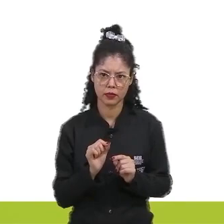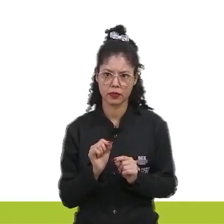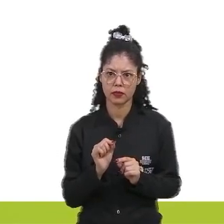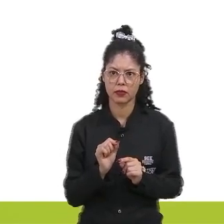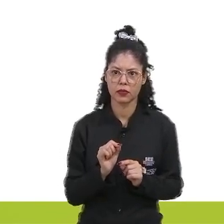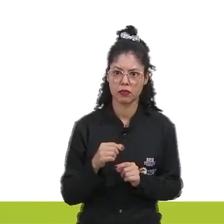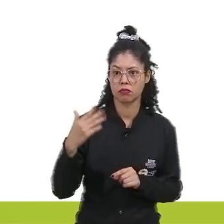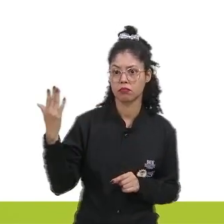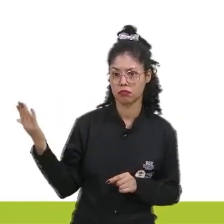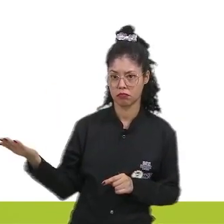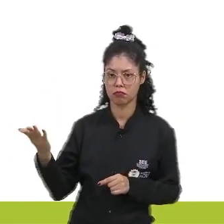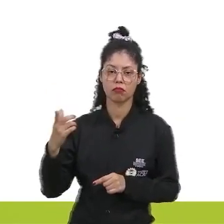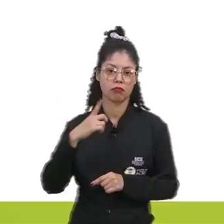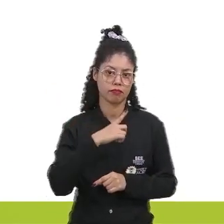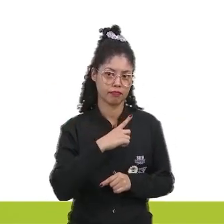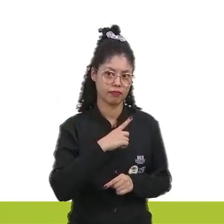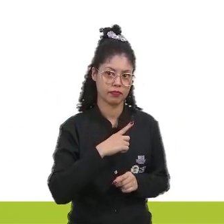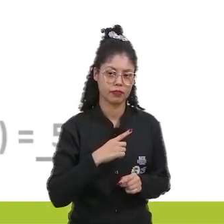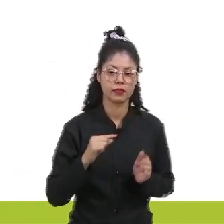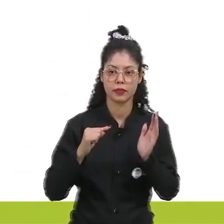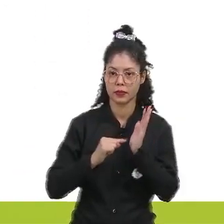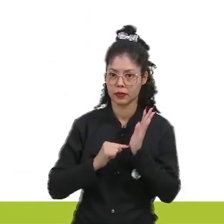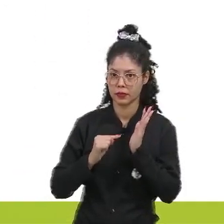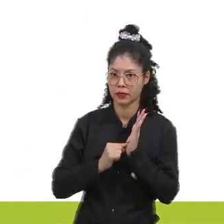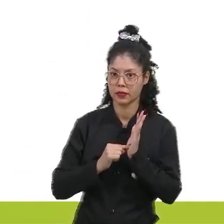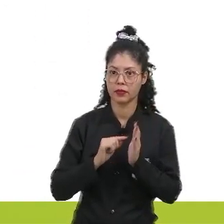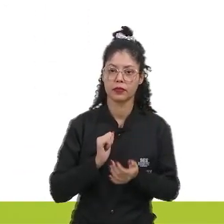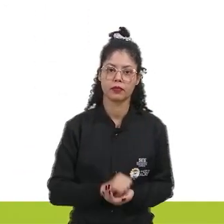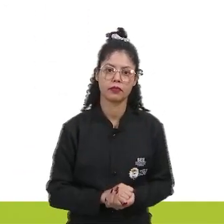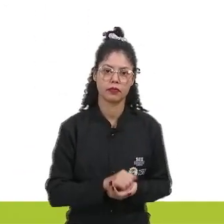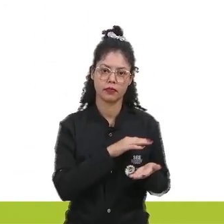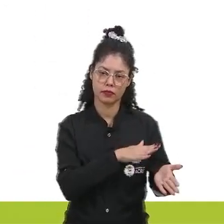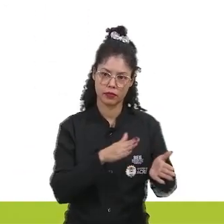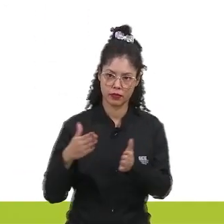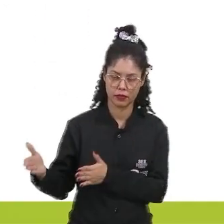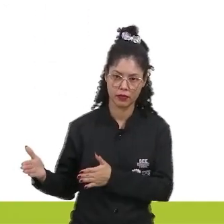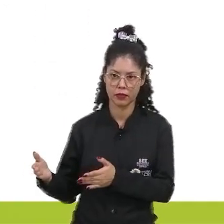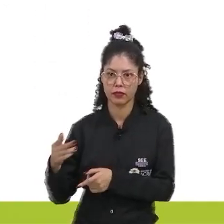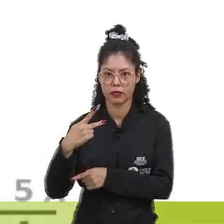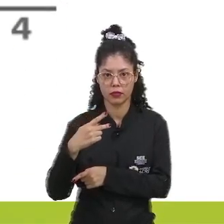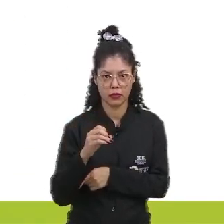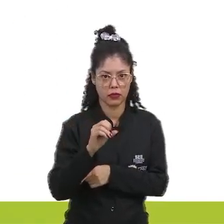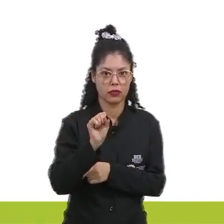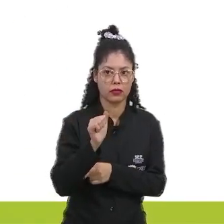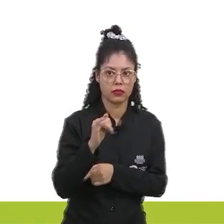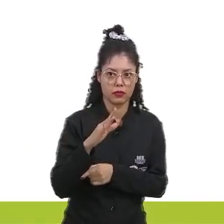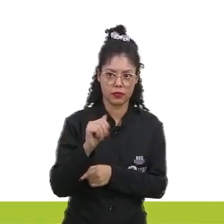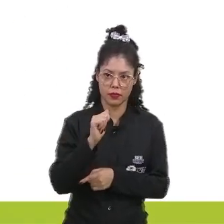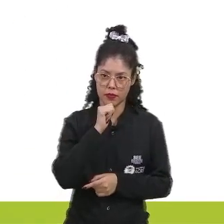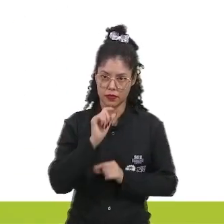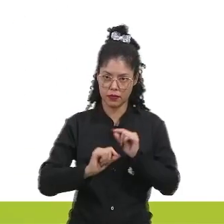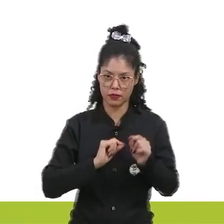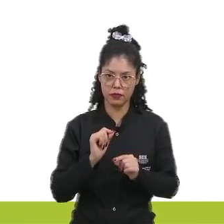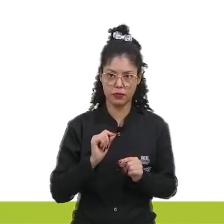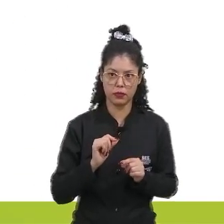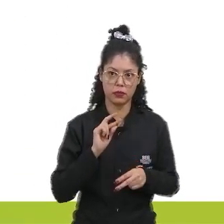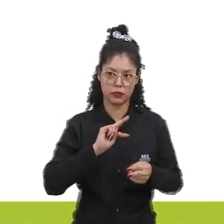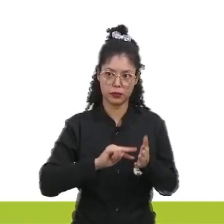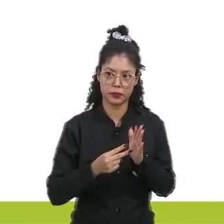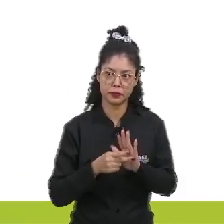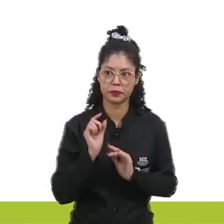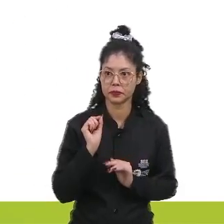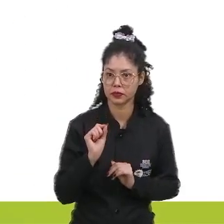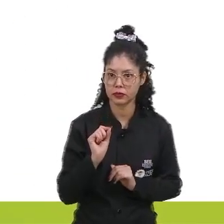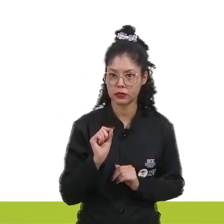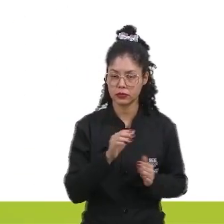esse camaradinho aqui, que toca o eixo das abscissas, ele passa pela origem das posições. Isso quer dizer o quê? Isso quer dizer